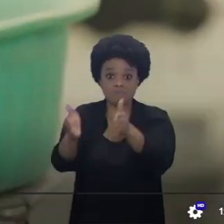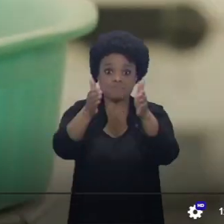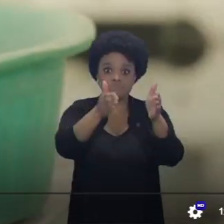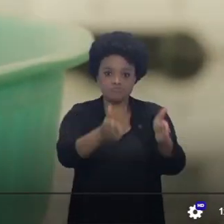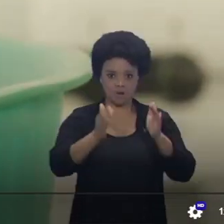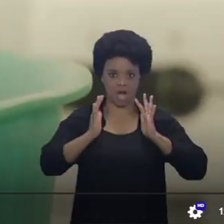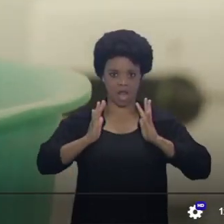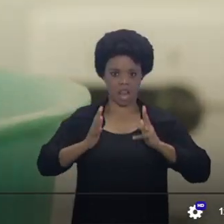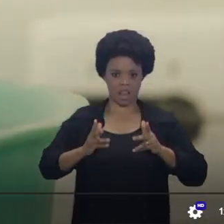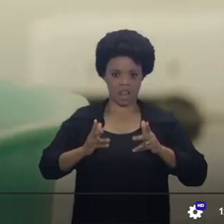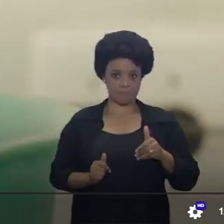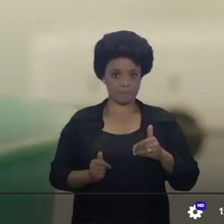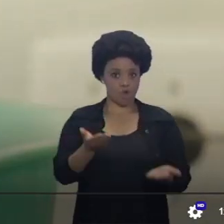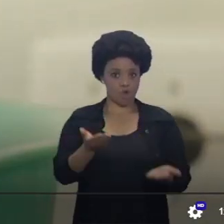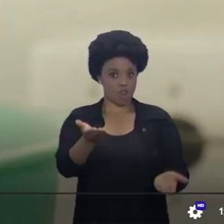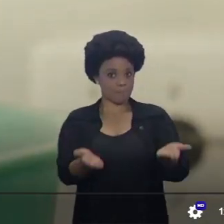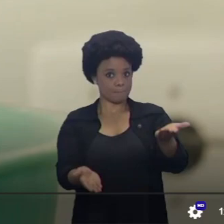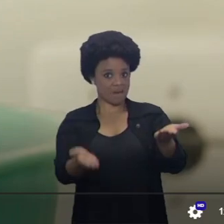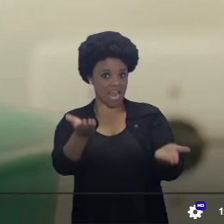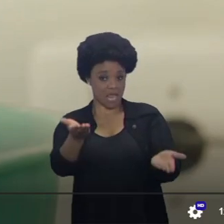influencia na pesagem.